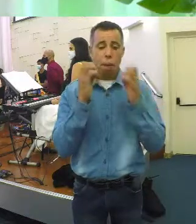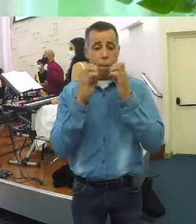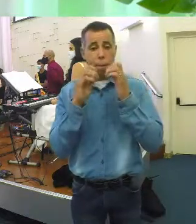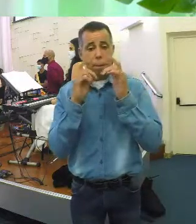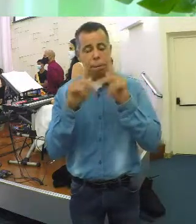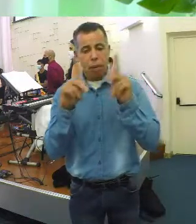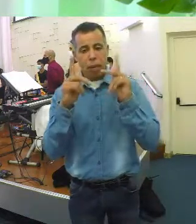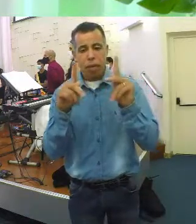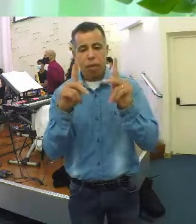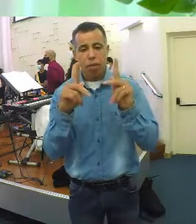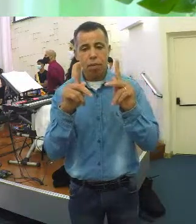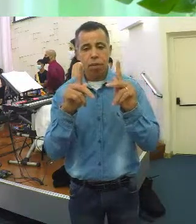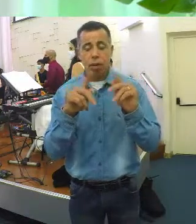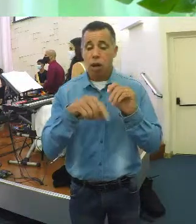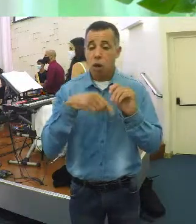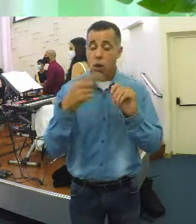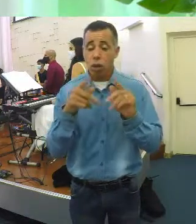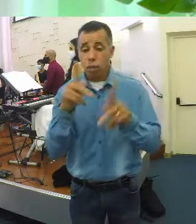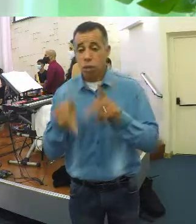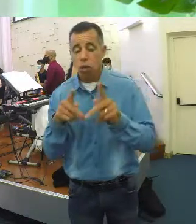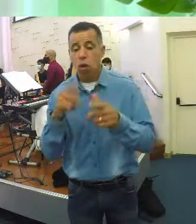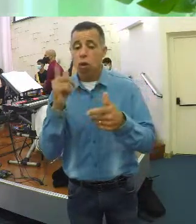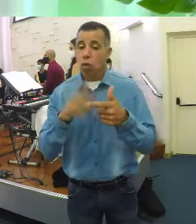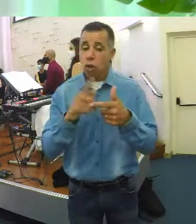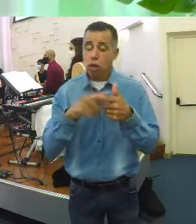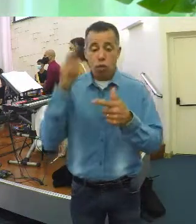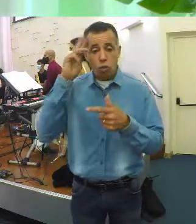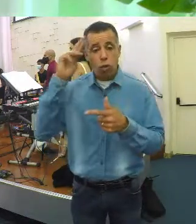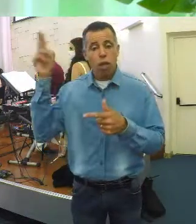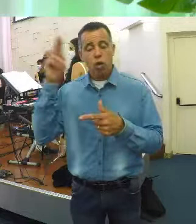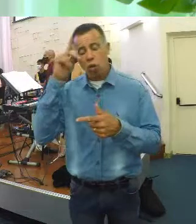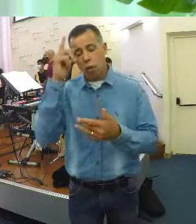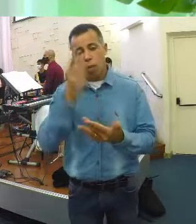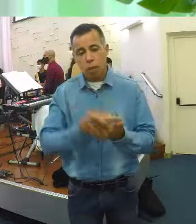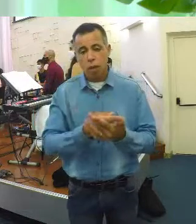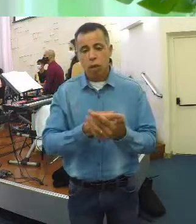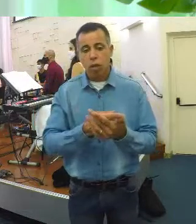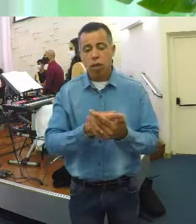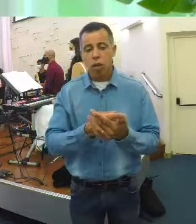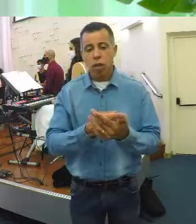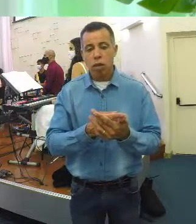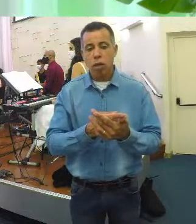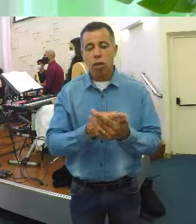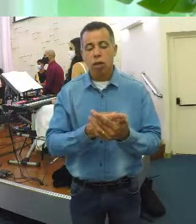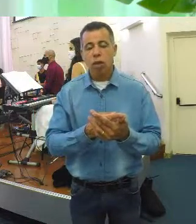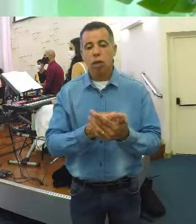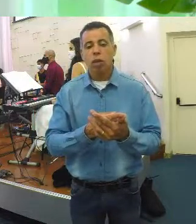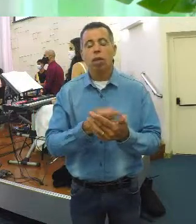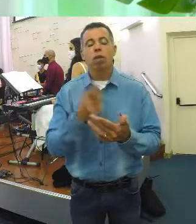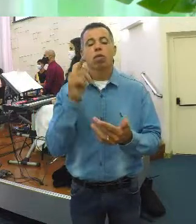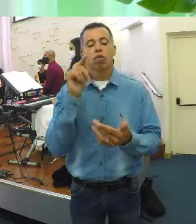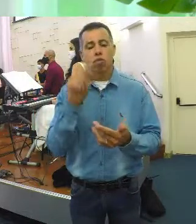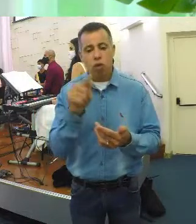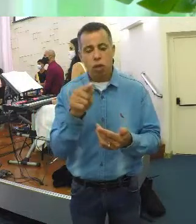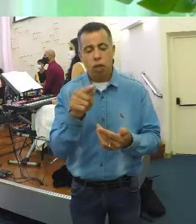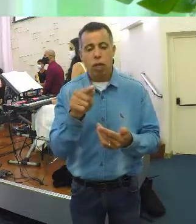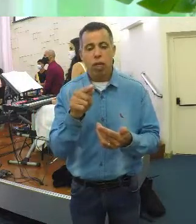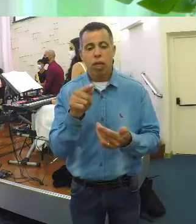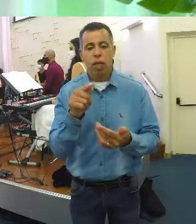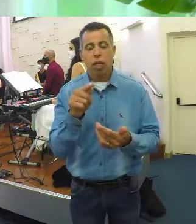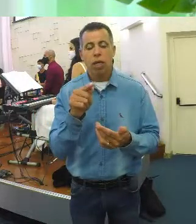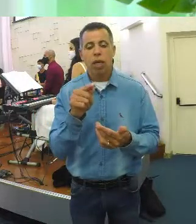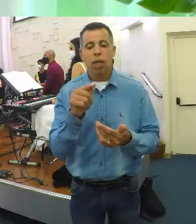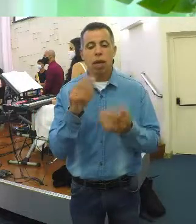Senhor assim nulo determinou: eu te constituí para a luz dos gentios, a fim de que sejas para a salvação até